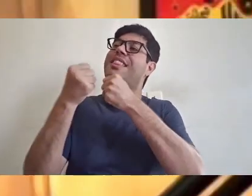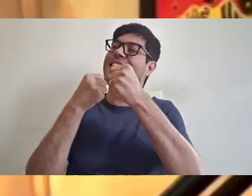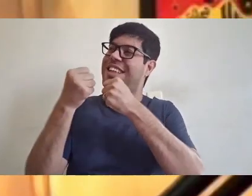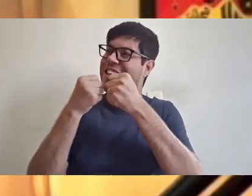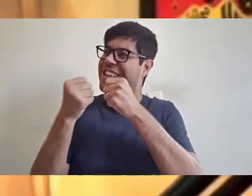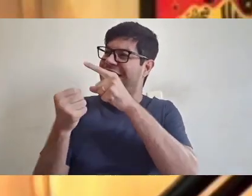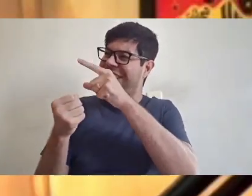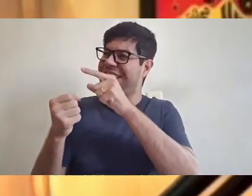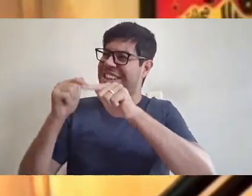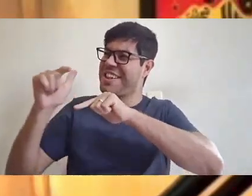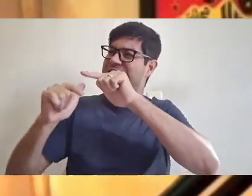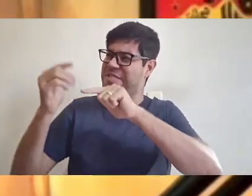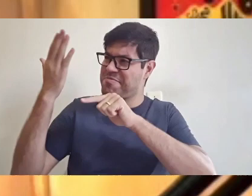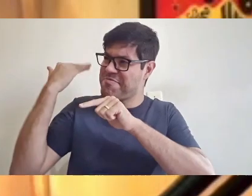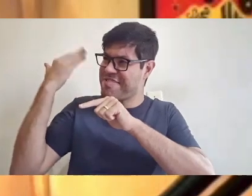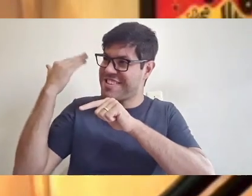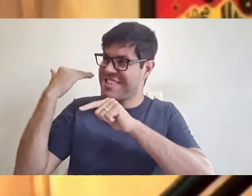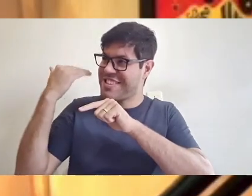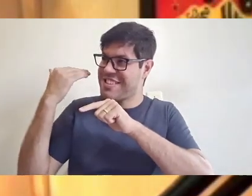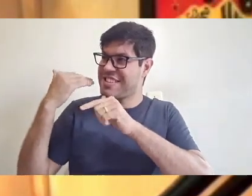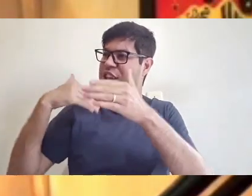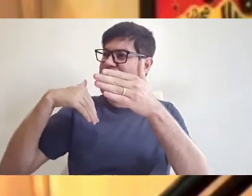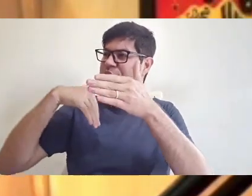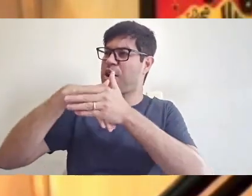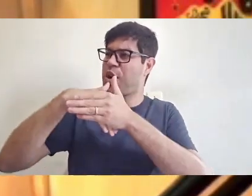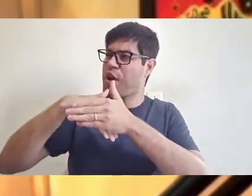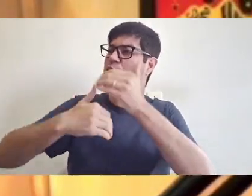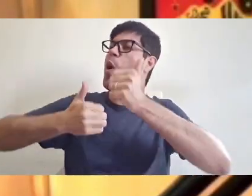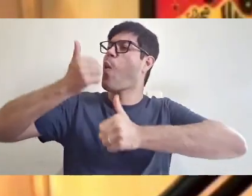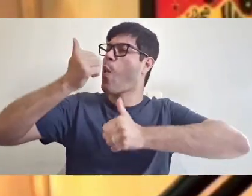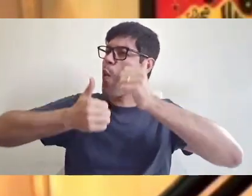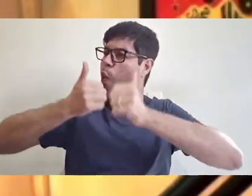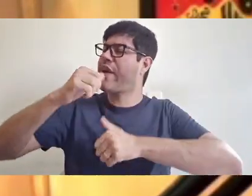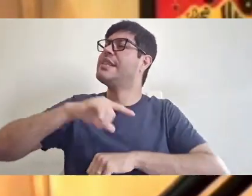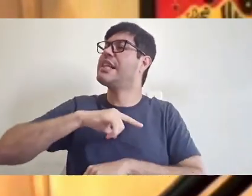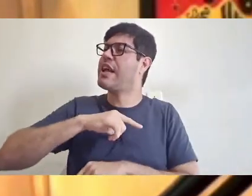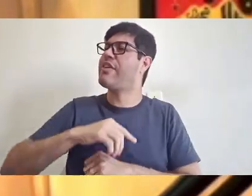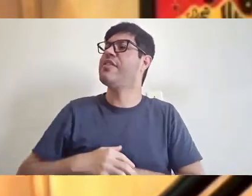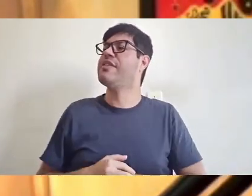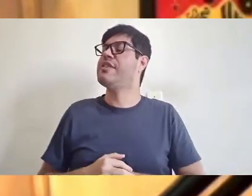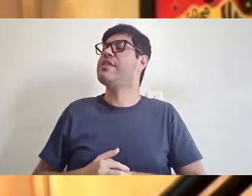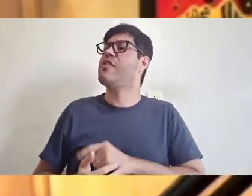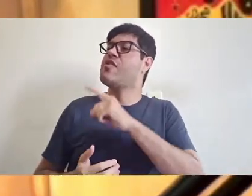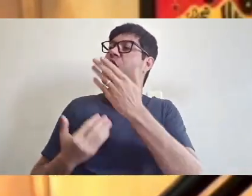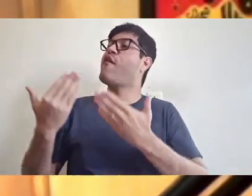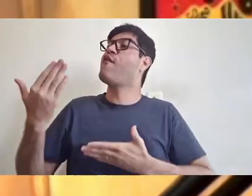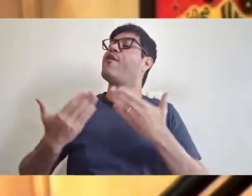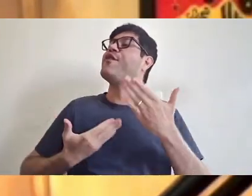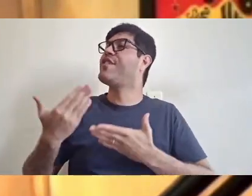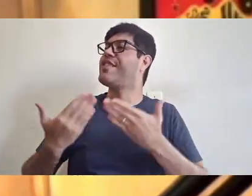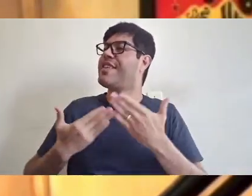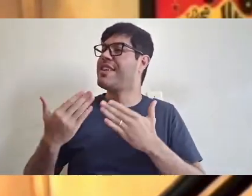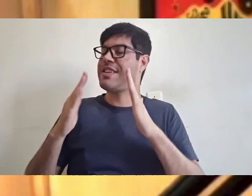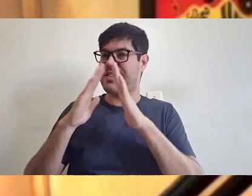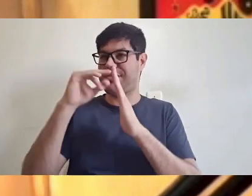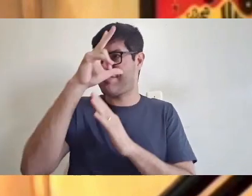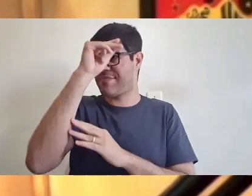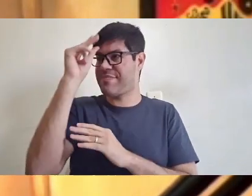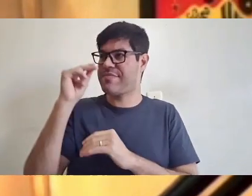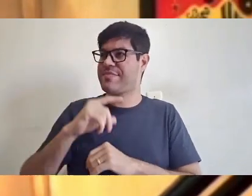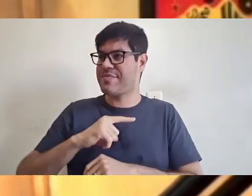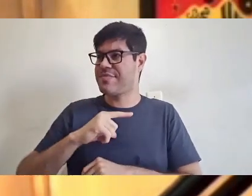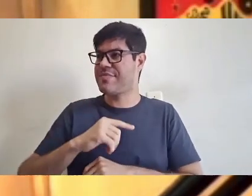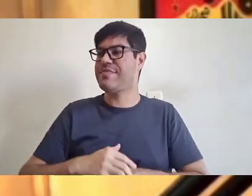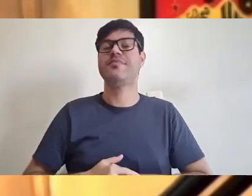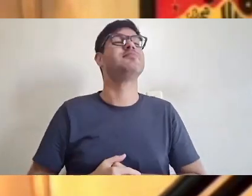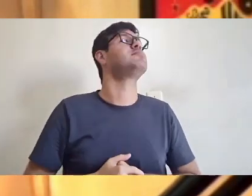né? Primeiro, desculpe, Pedro, explicar ao pessoal que você foi funcionário de carreira na Prefeitura Municipal.